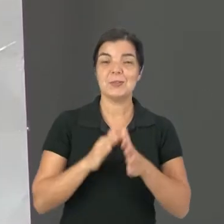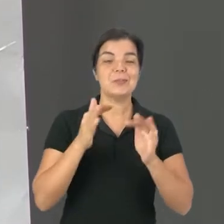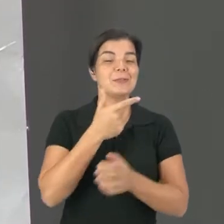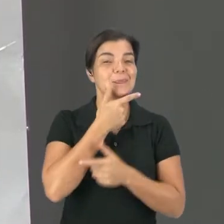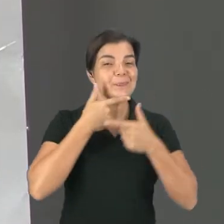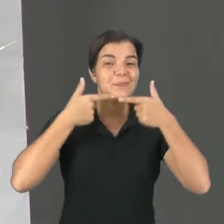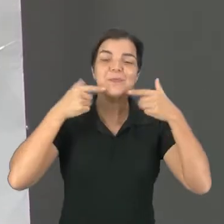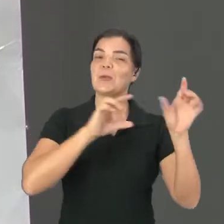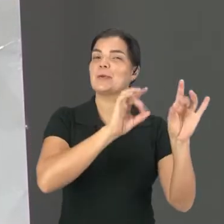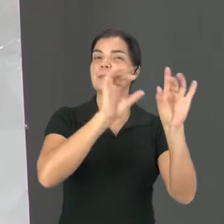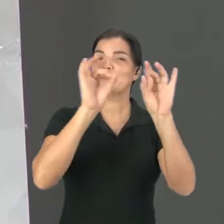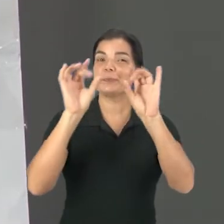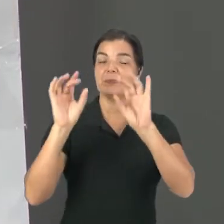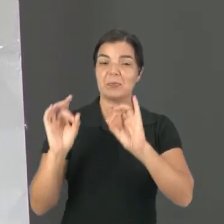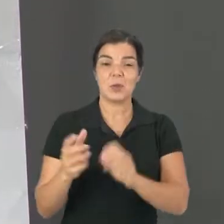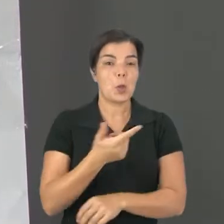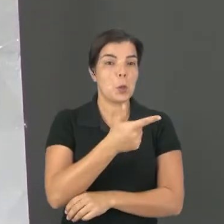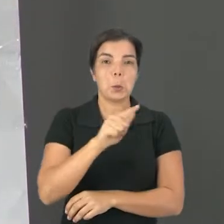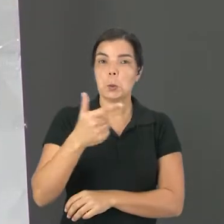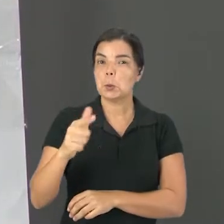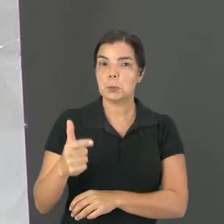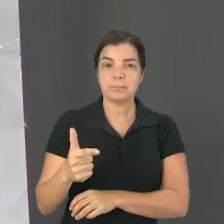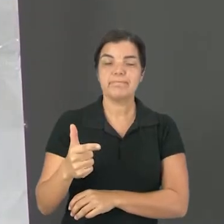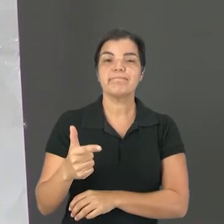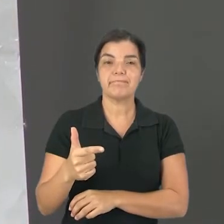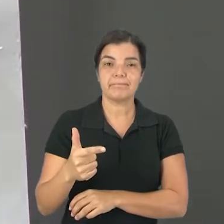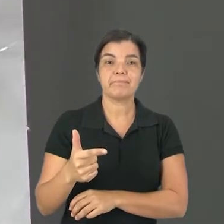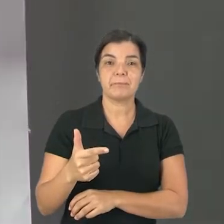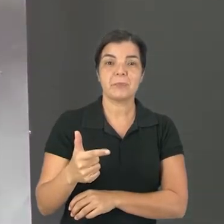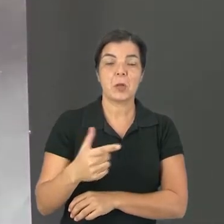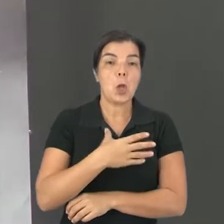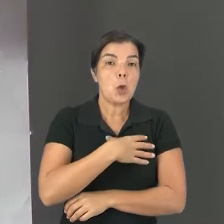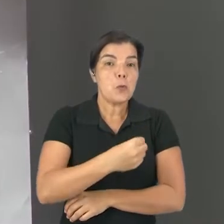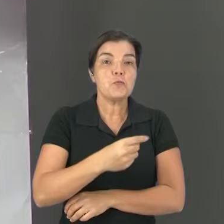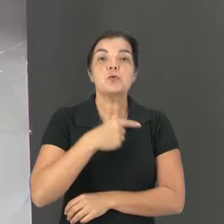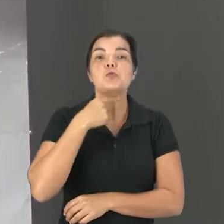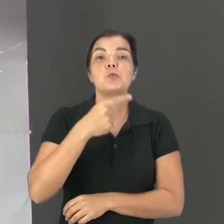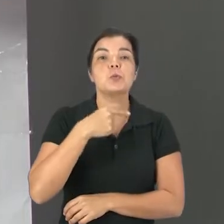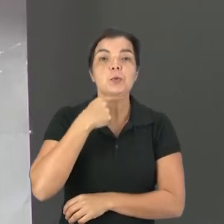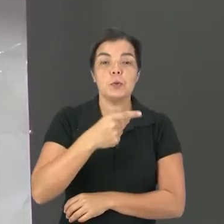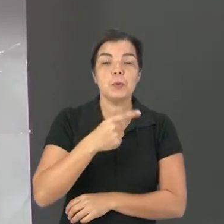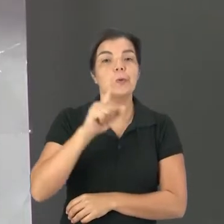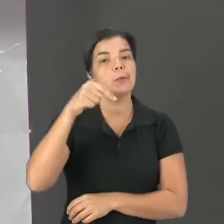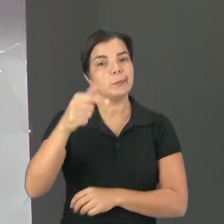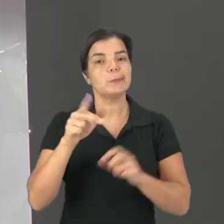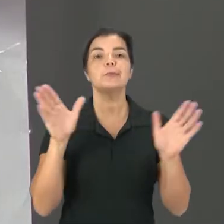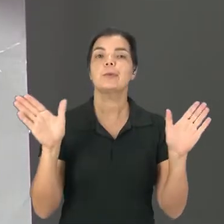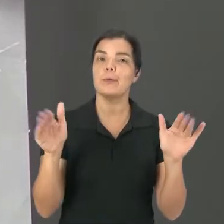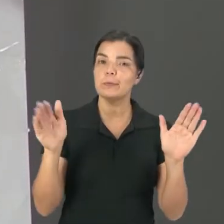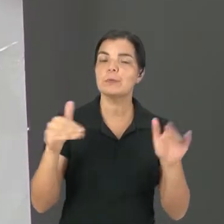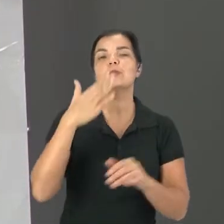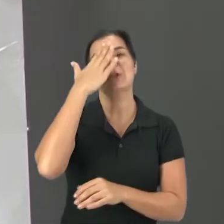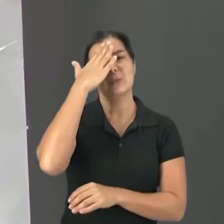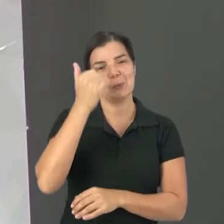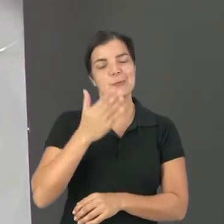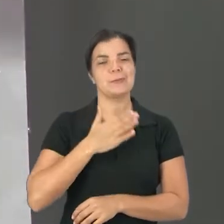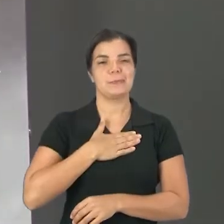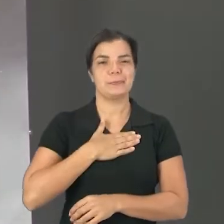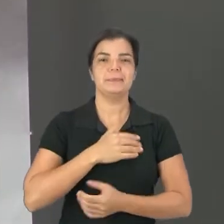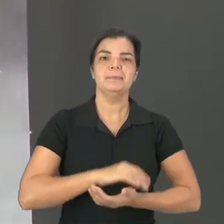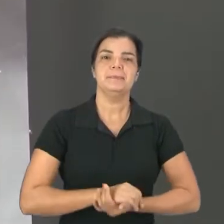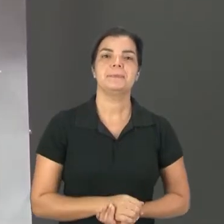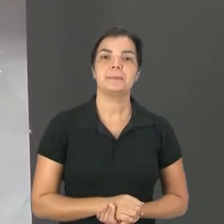graça especial, que não existe em filhote de nenhuma outra ave, já sabes, são os